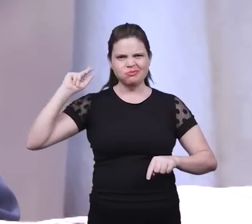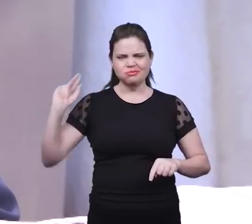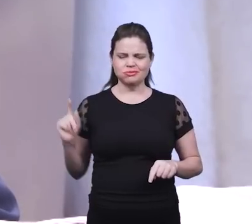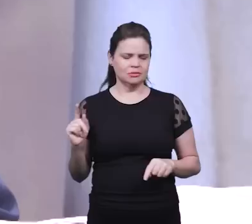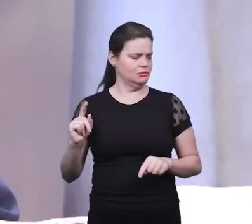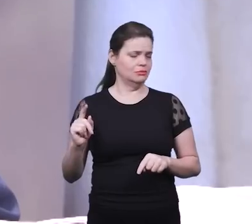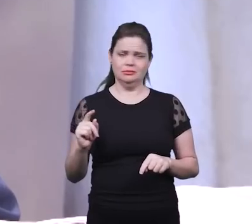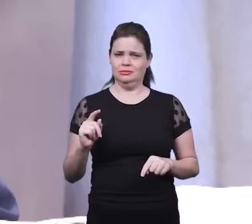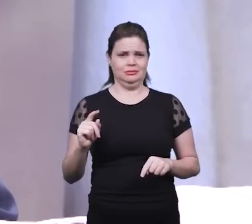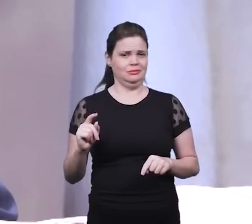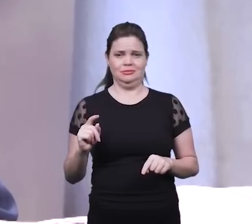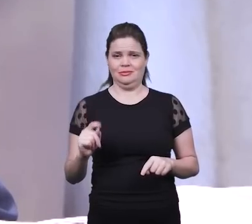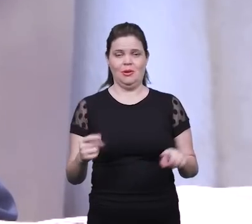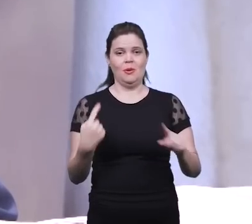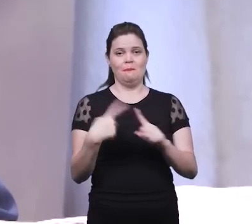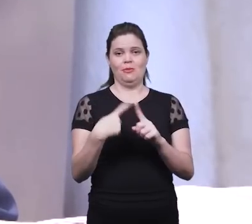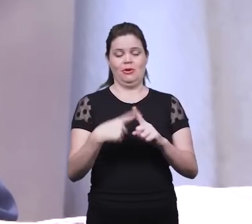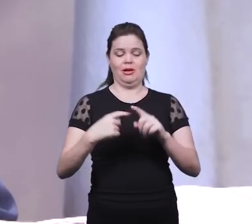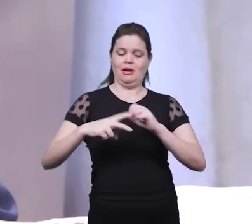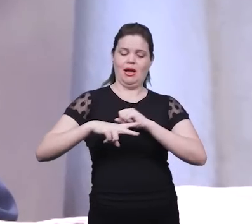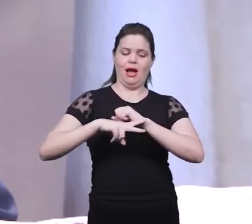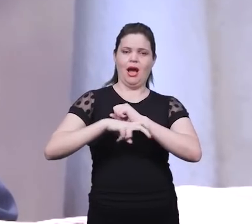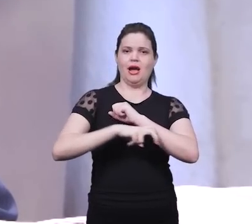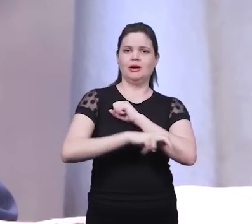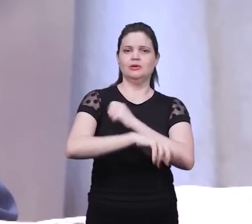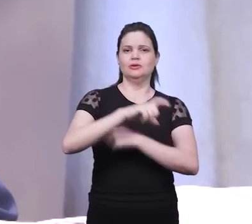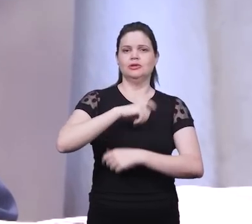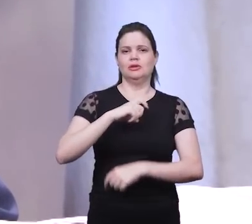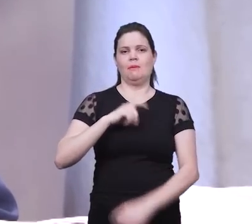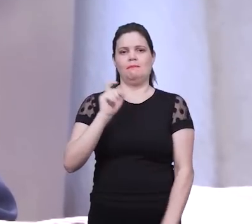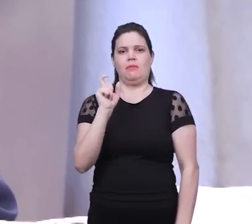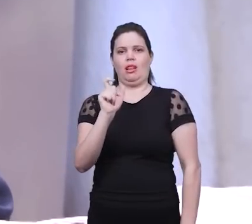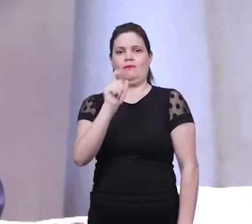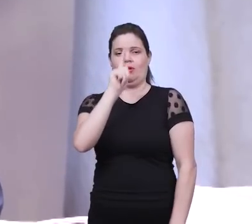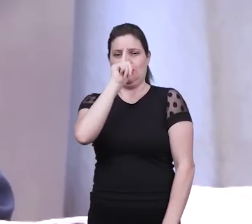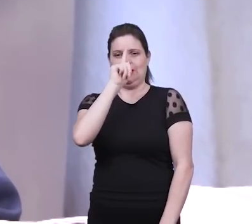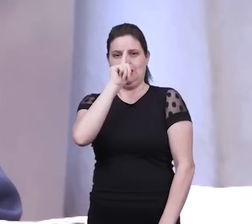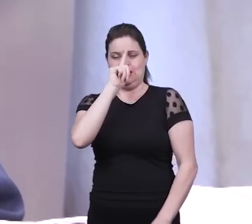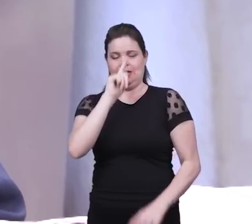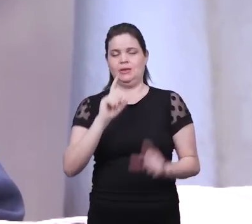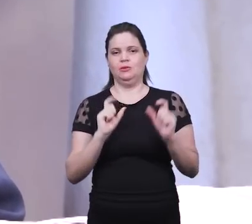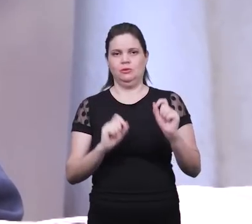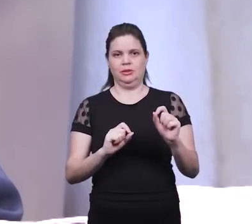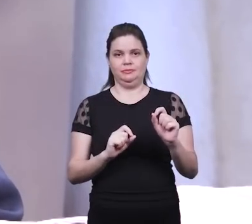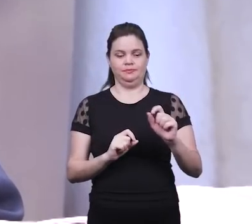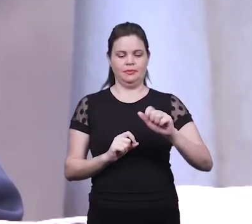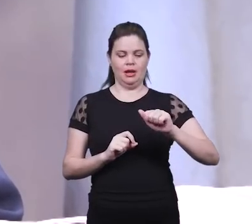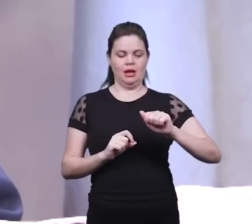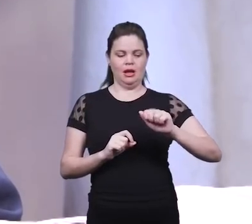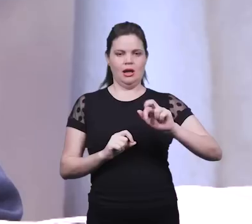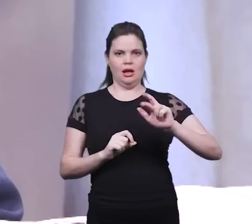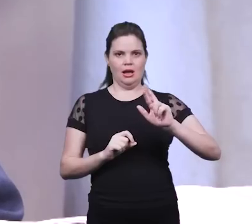porque a arqueologia vem do grego exatamente isso, a